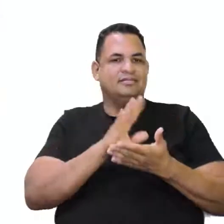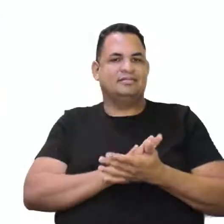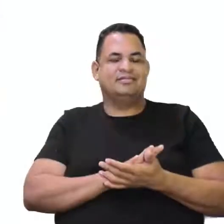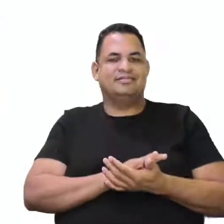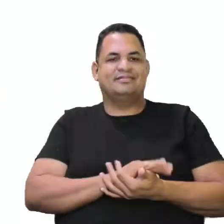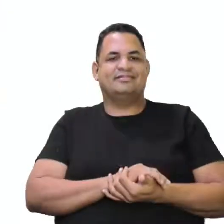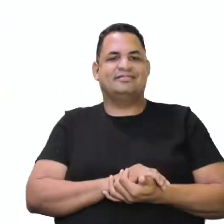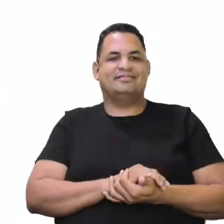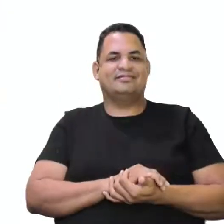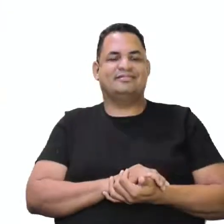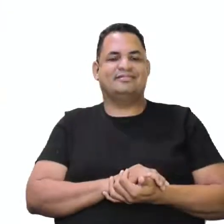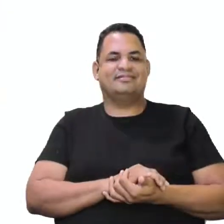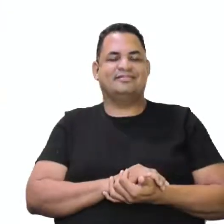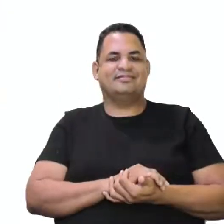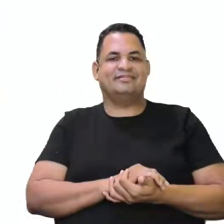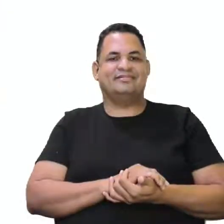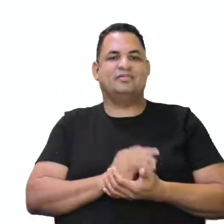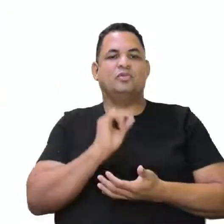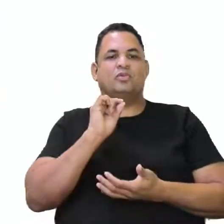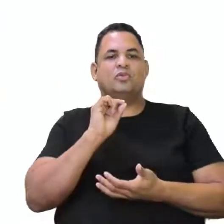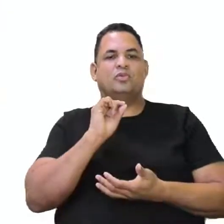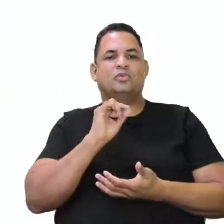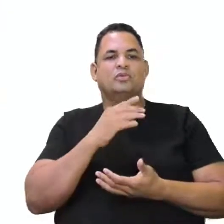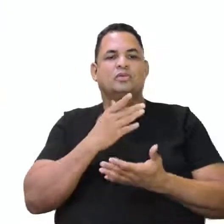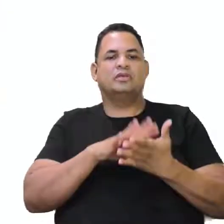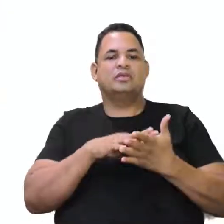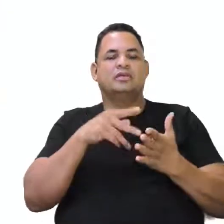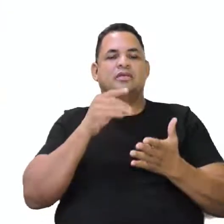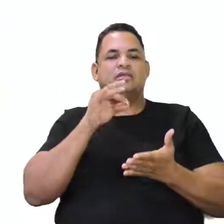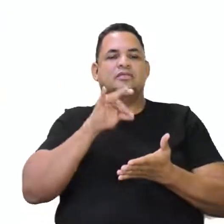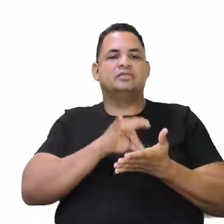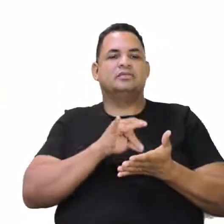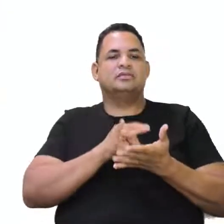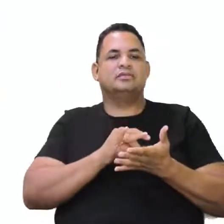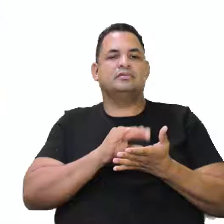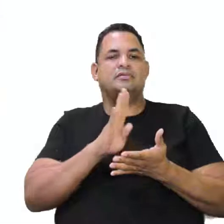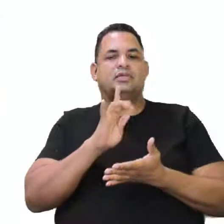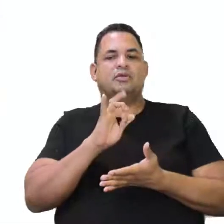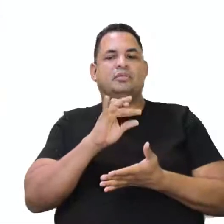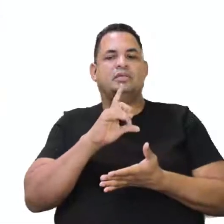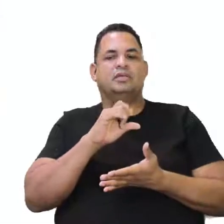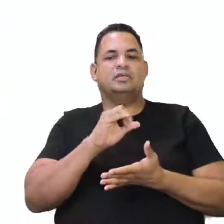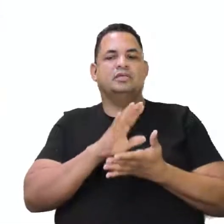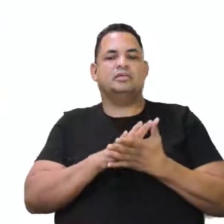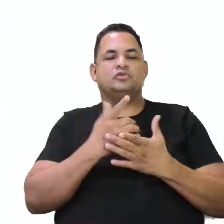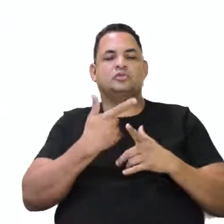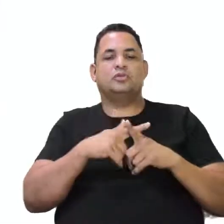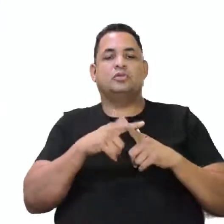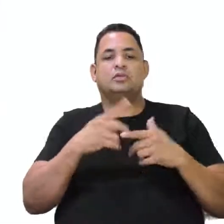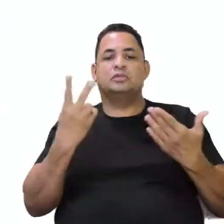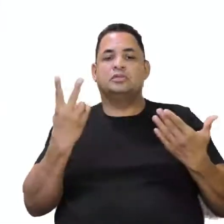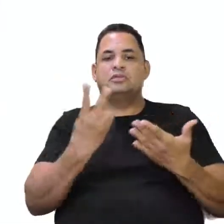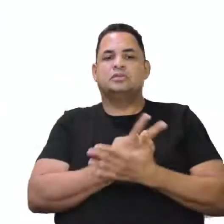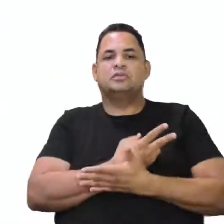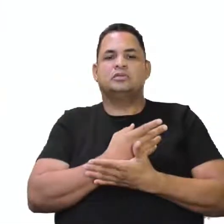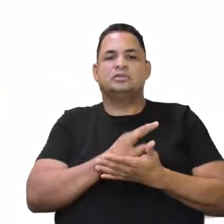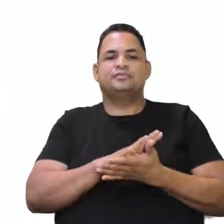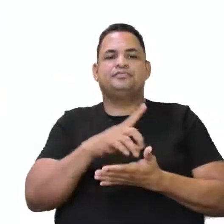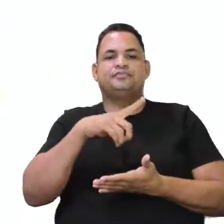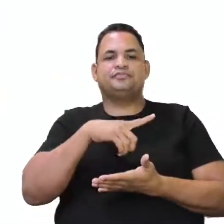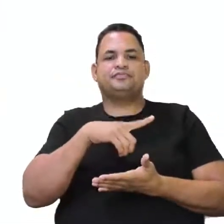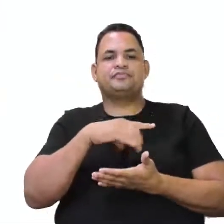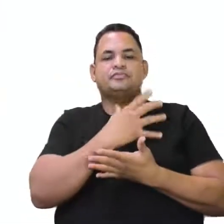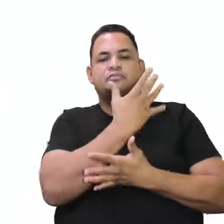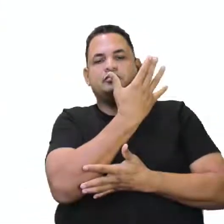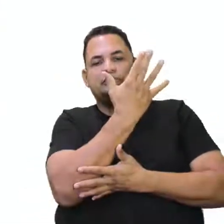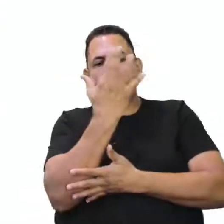boa, tá? Vamos ver o que é, de fato, essa biopirataria, os danos que causam. E a gente vai ver que tem biopirataria